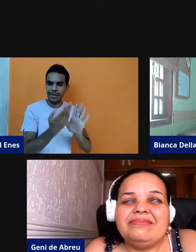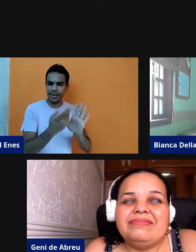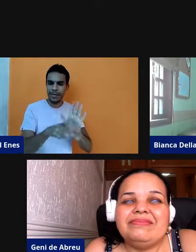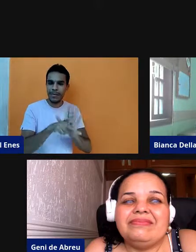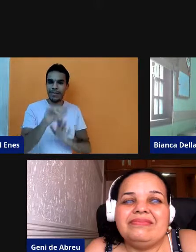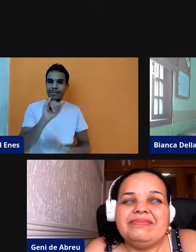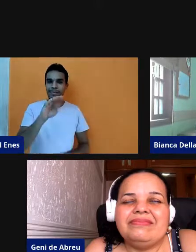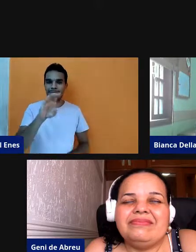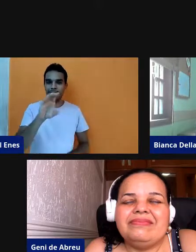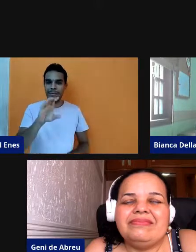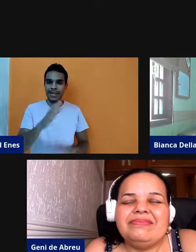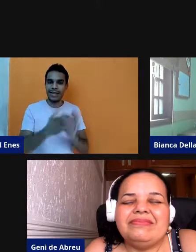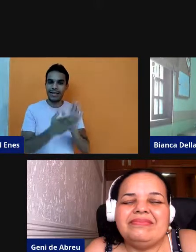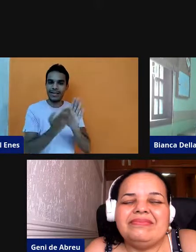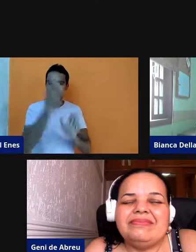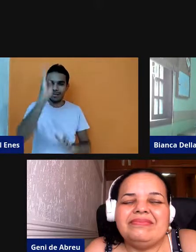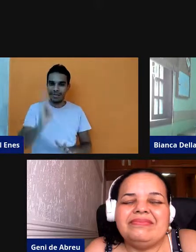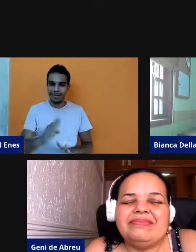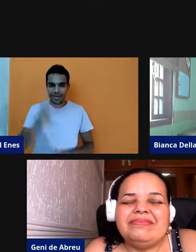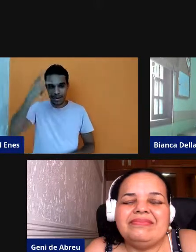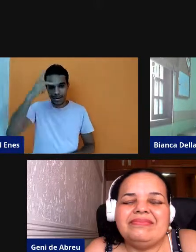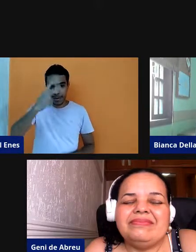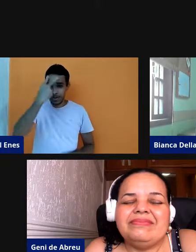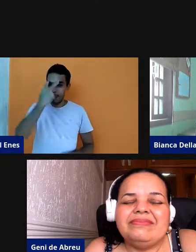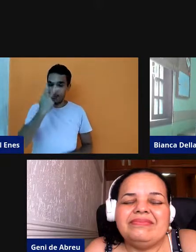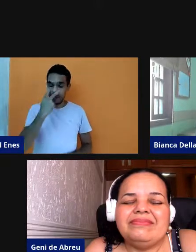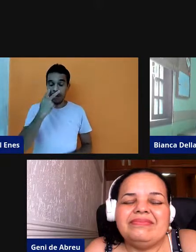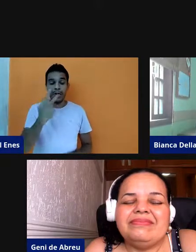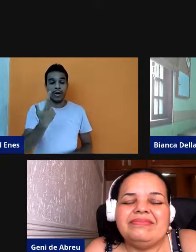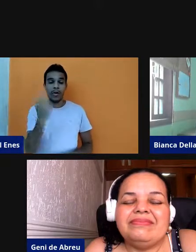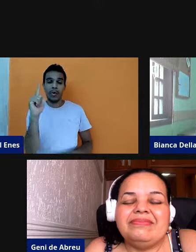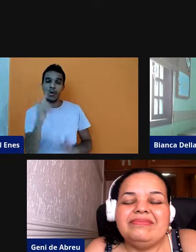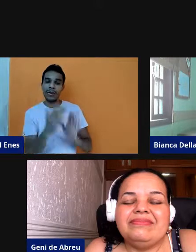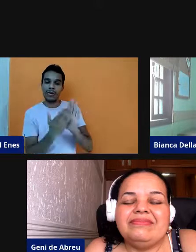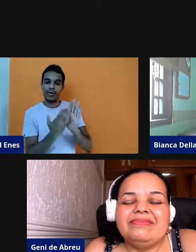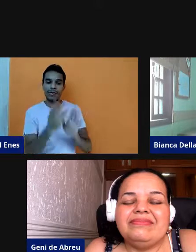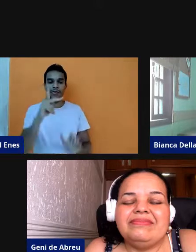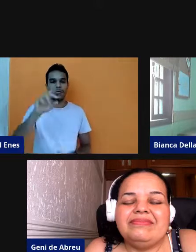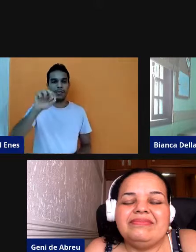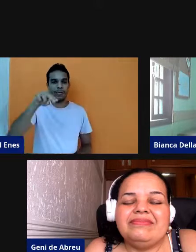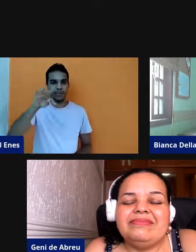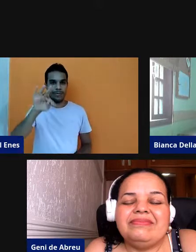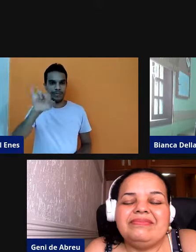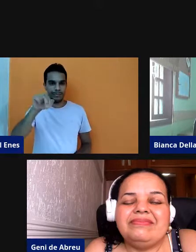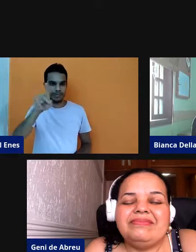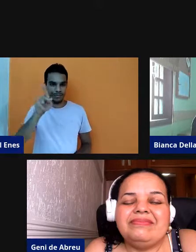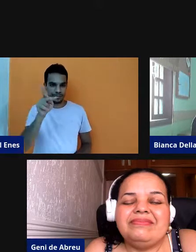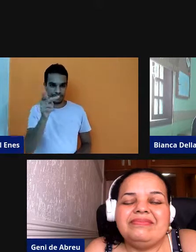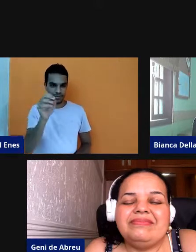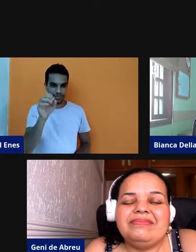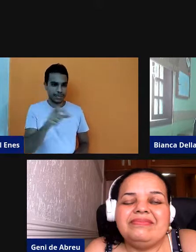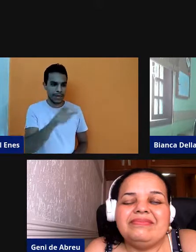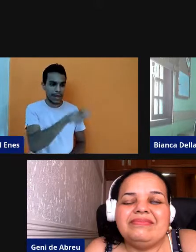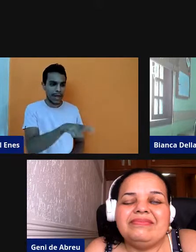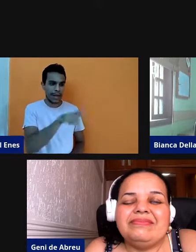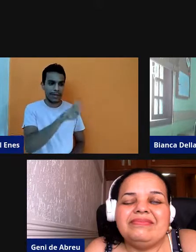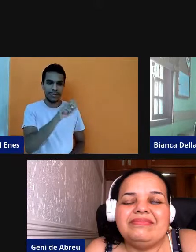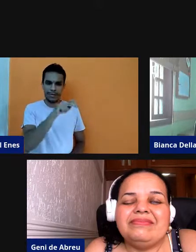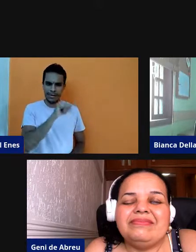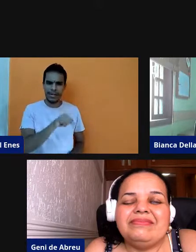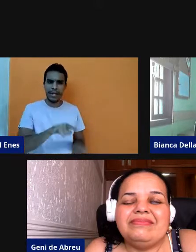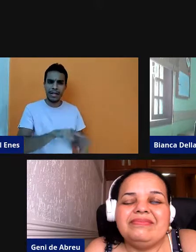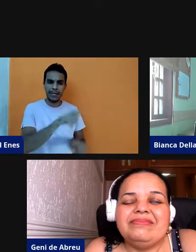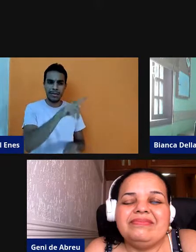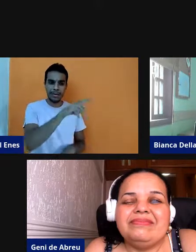Revista Brasileira para Cegos e a revista Pontinhos, que é a Geni, também as professoras Márcia e a professora